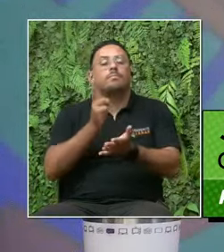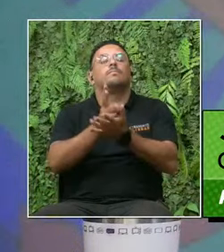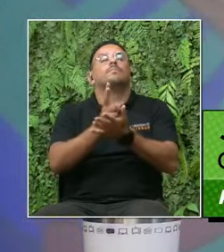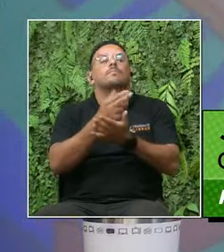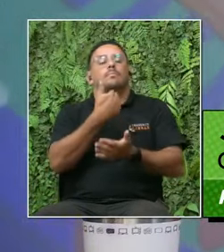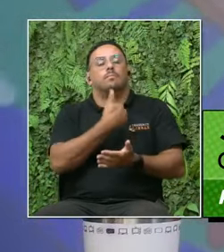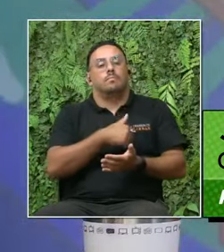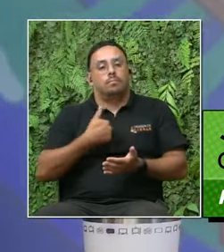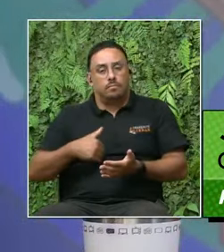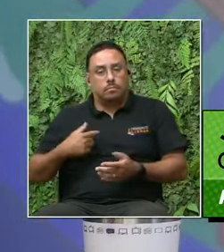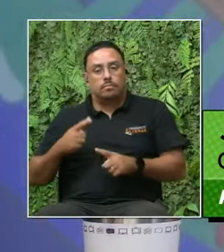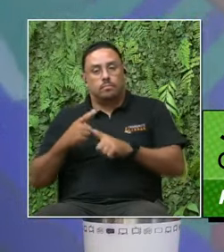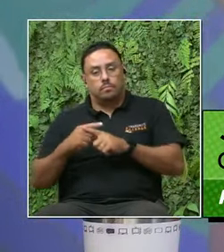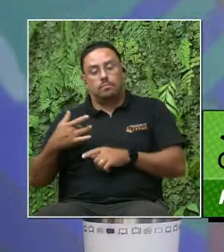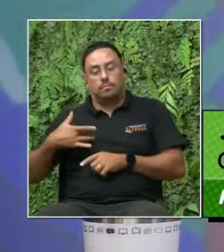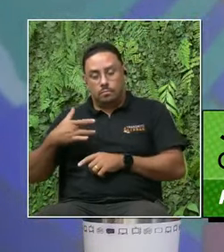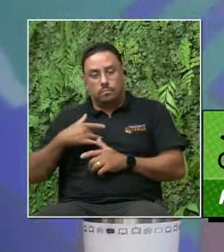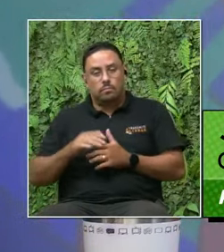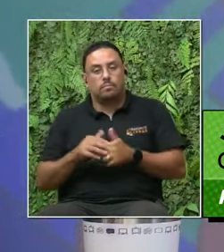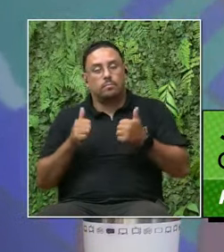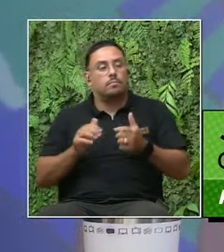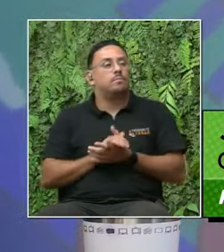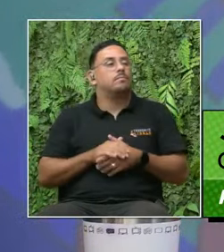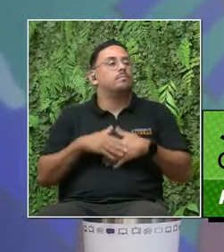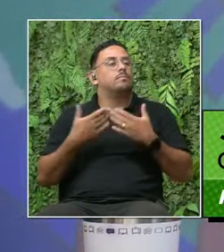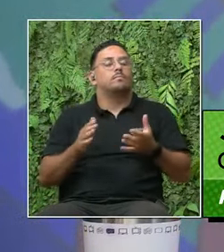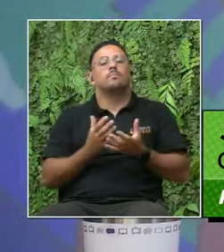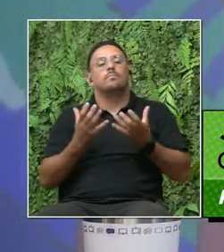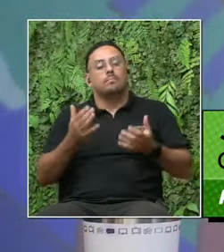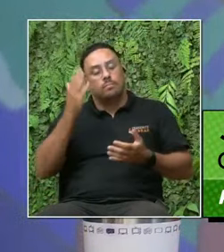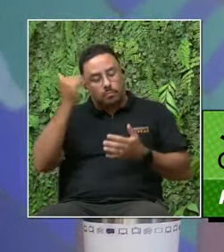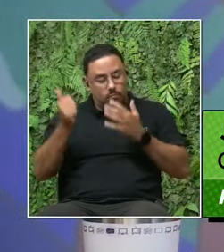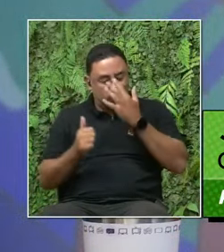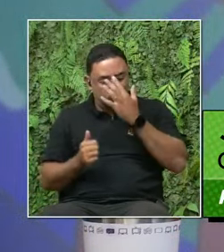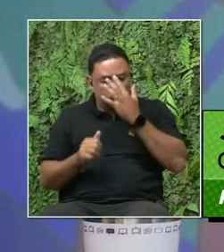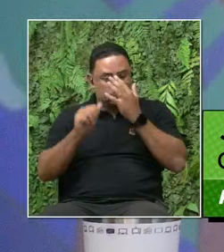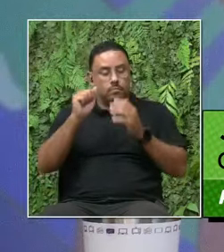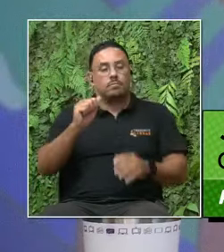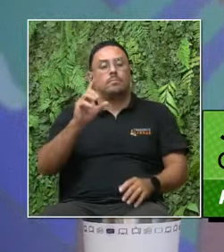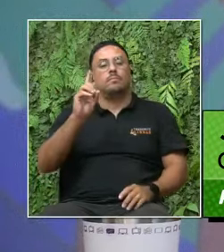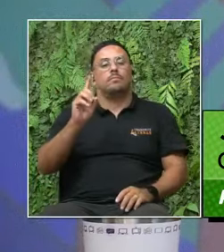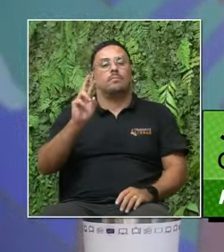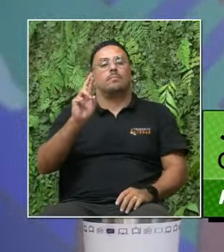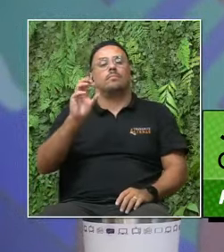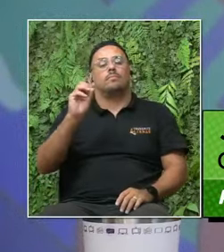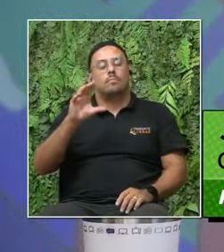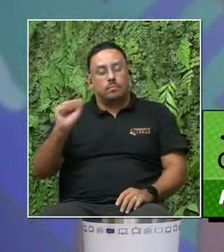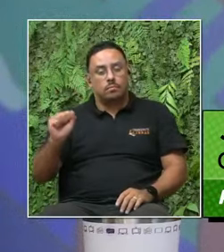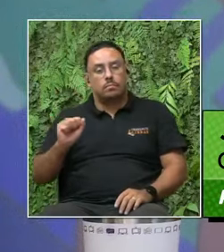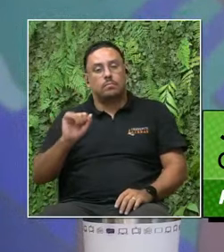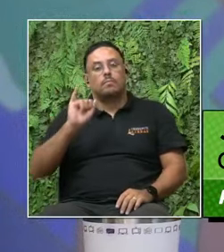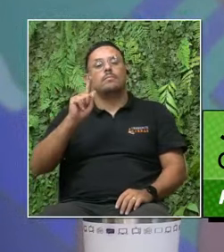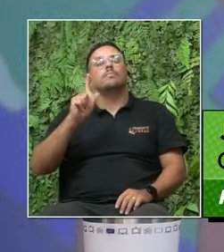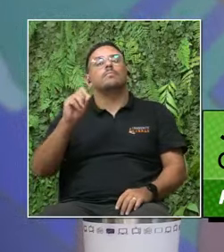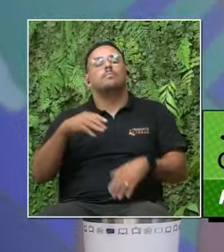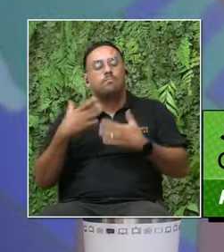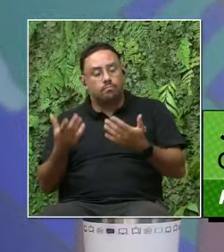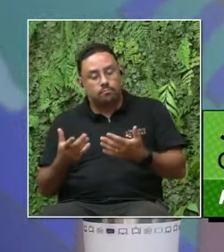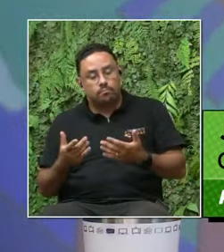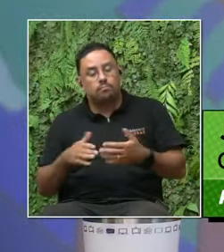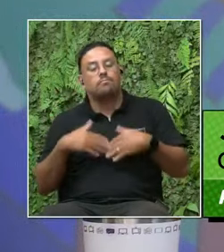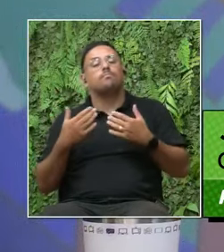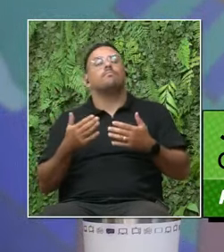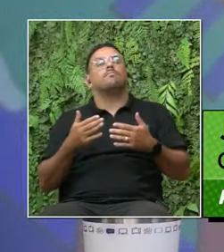clássico Atlético e Cruzeiro bom eu queria saber de Adroaldo leal e também de ootp Assunção Qual